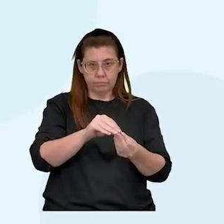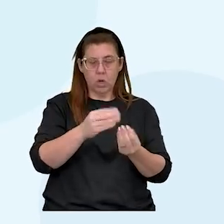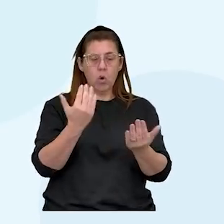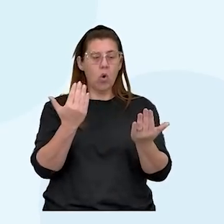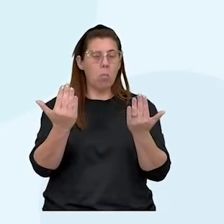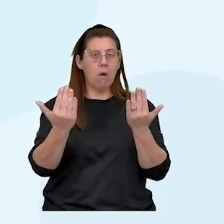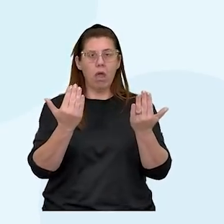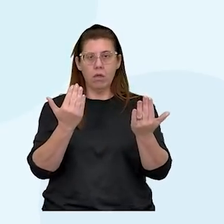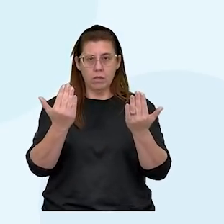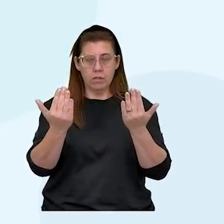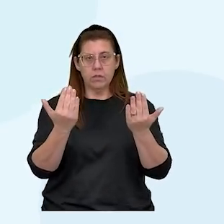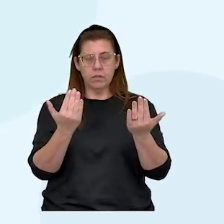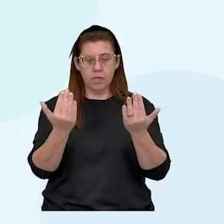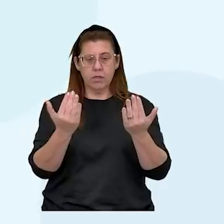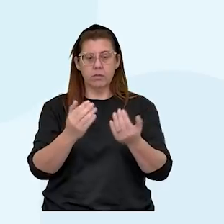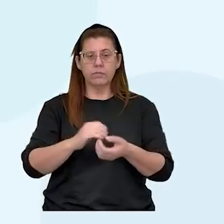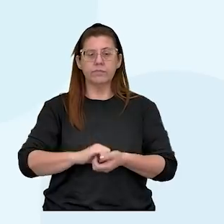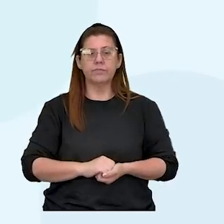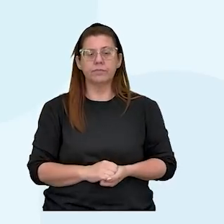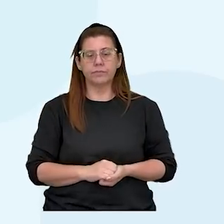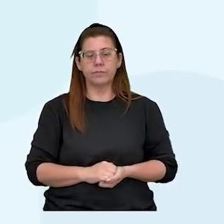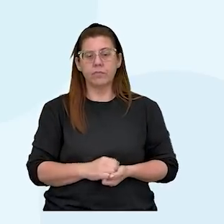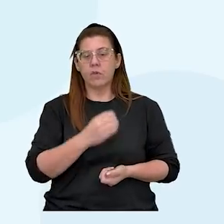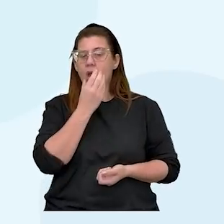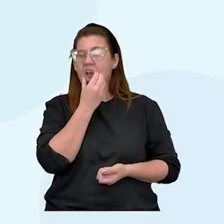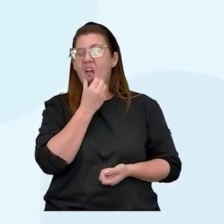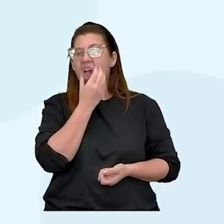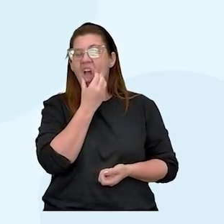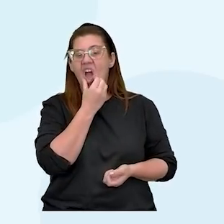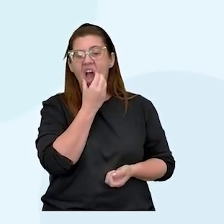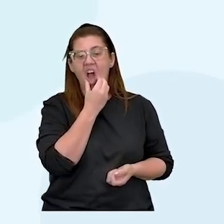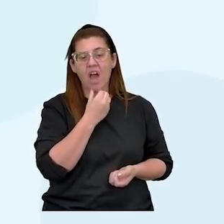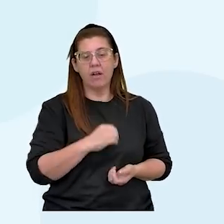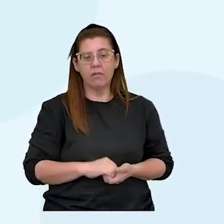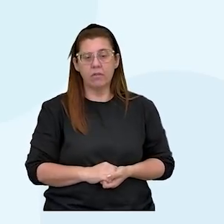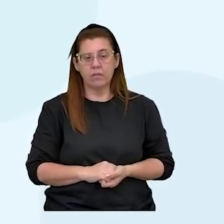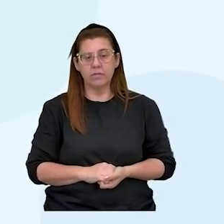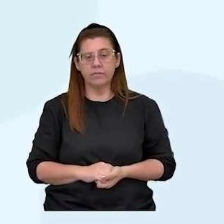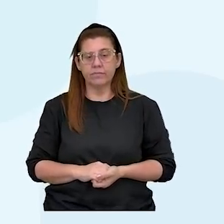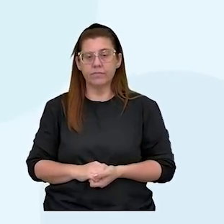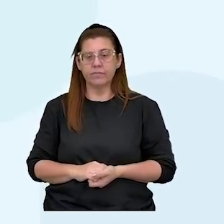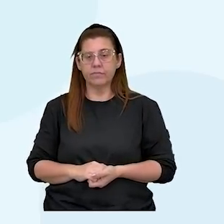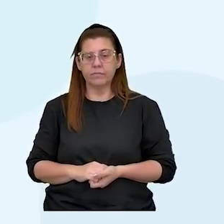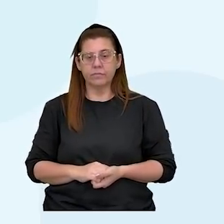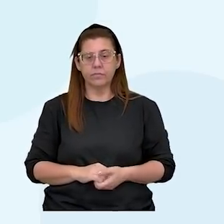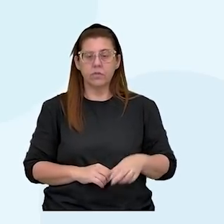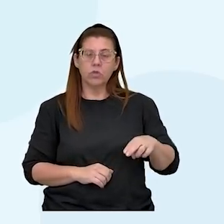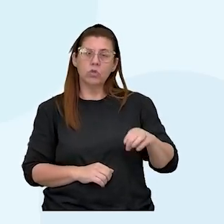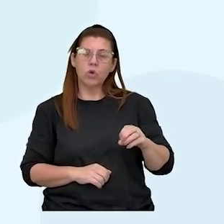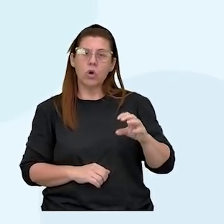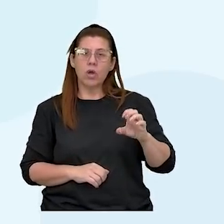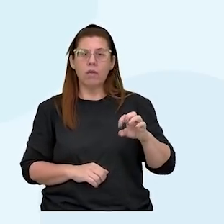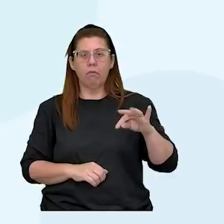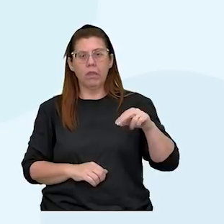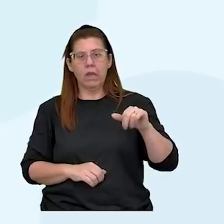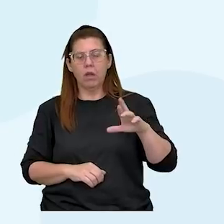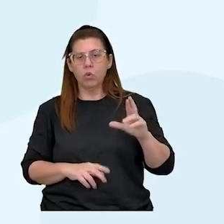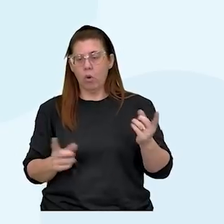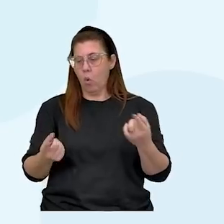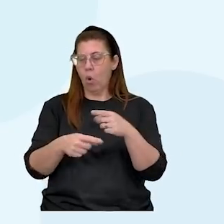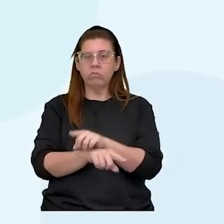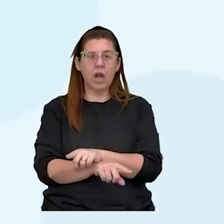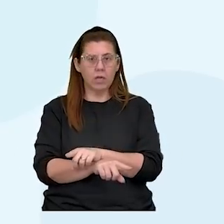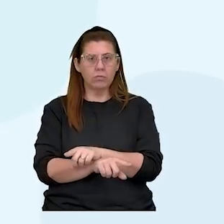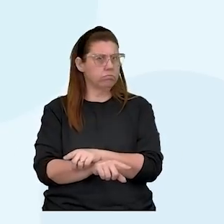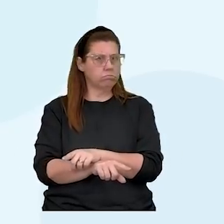que finaliza o texto ali, finaliza a ideia, a conclusão da ideia, o como, comparação, e, no entanto, da ideia de oposição,